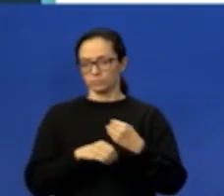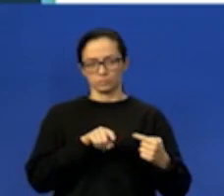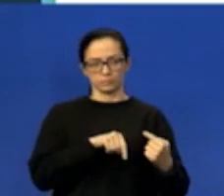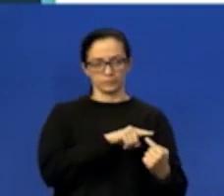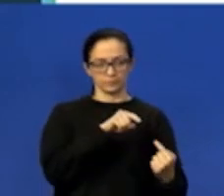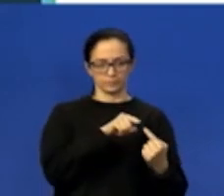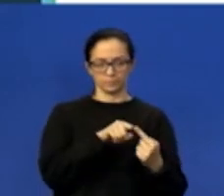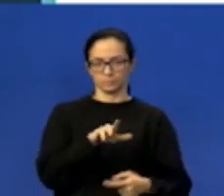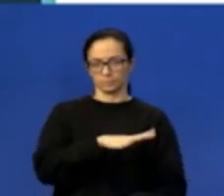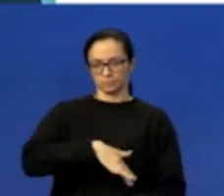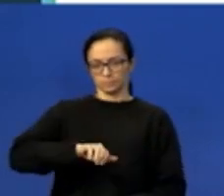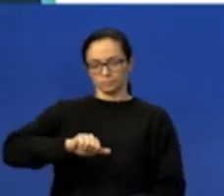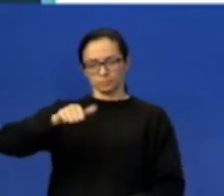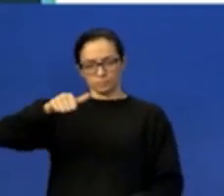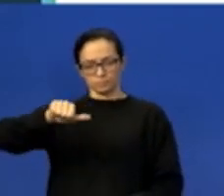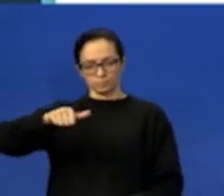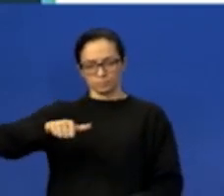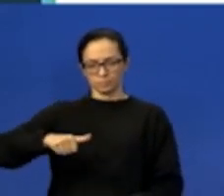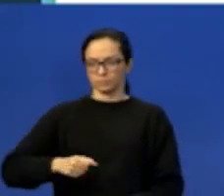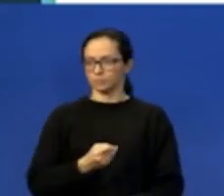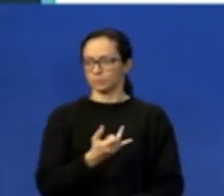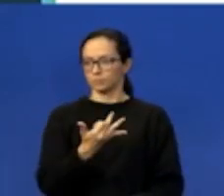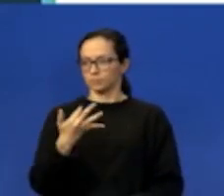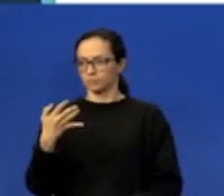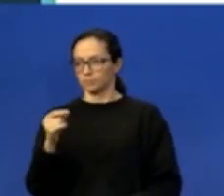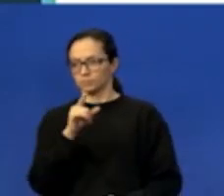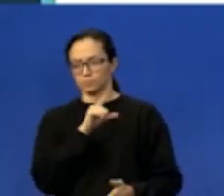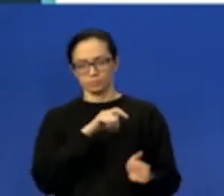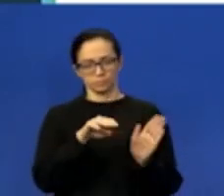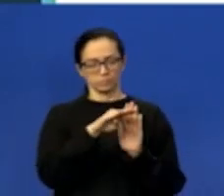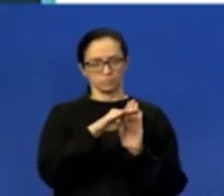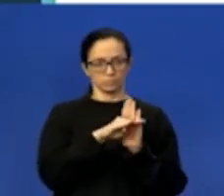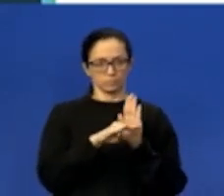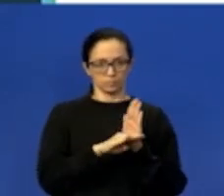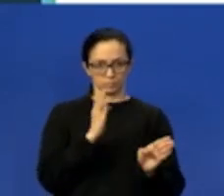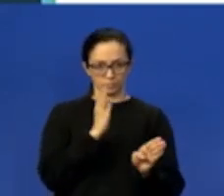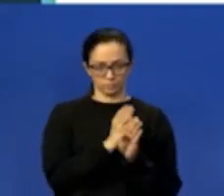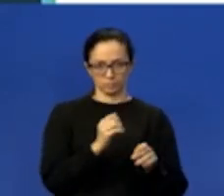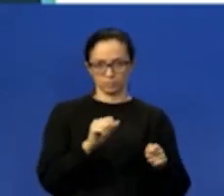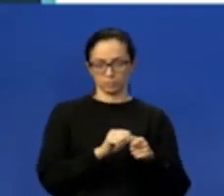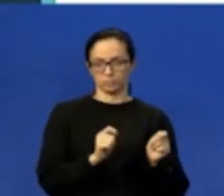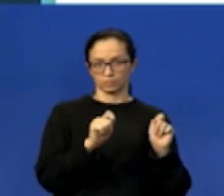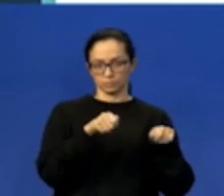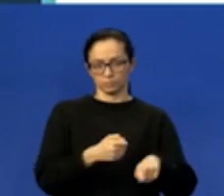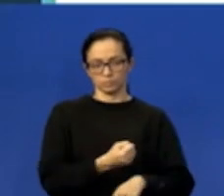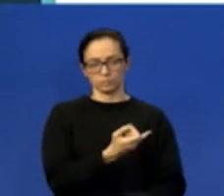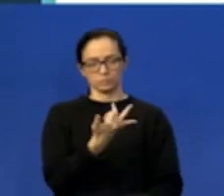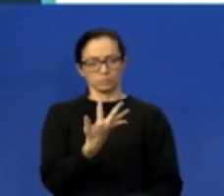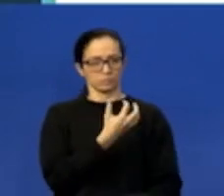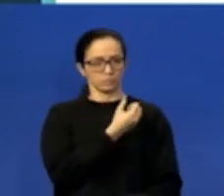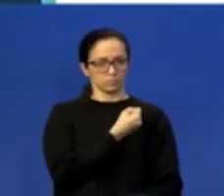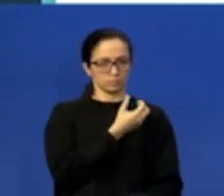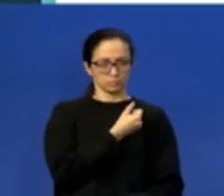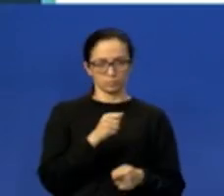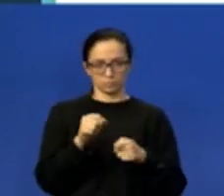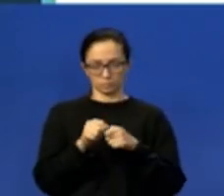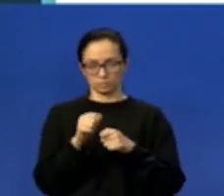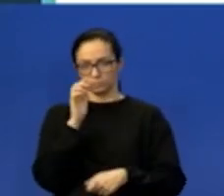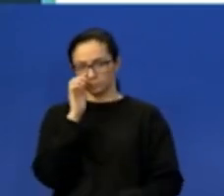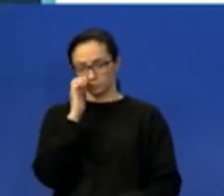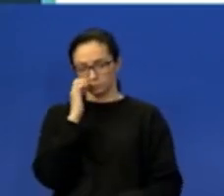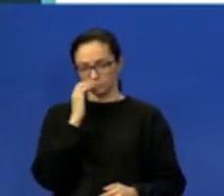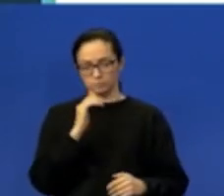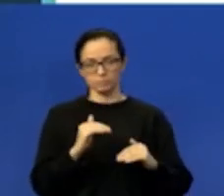objetivo dele é avaliar quantitativamente as plaquetas, né, em função do seu número e em função do